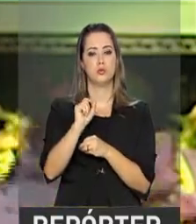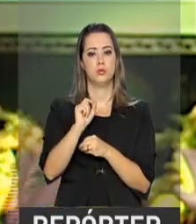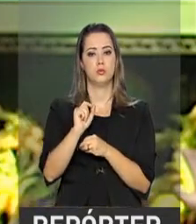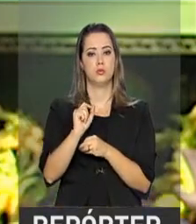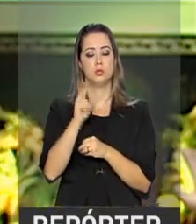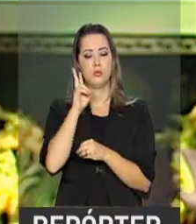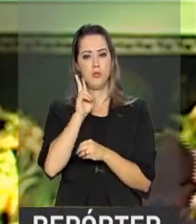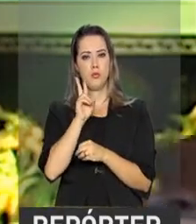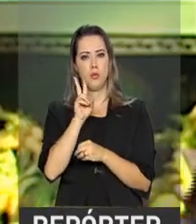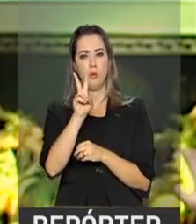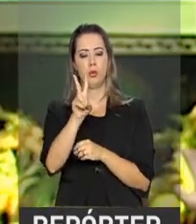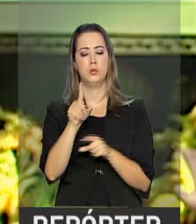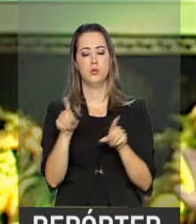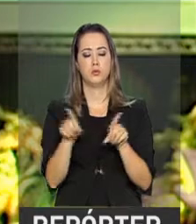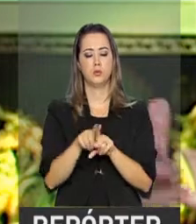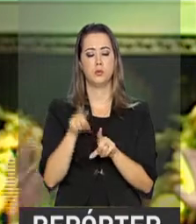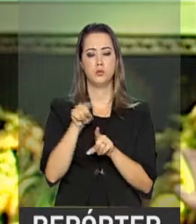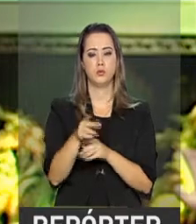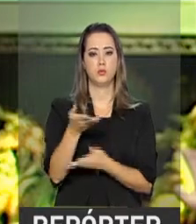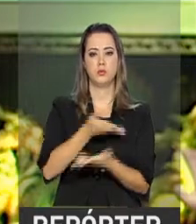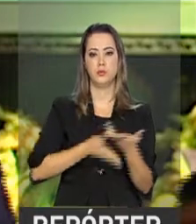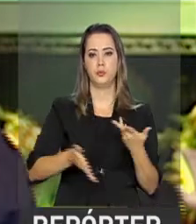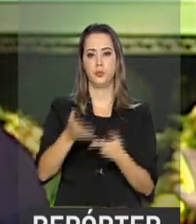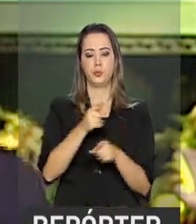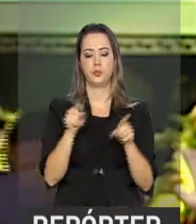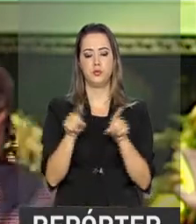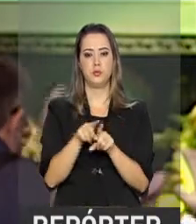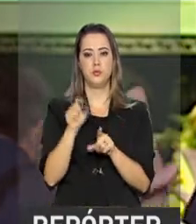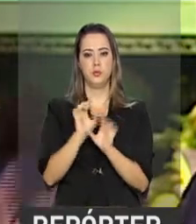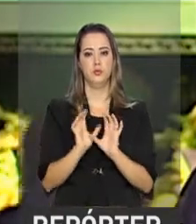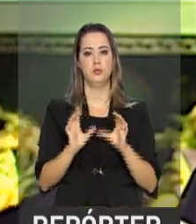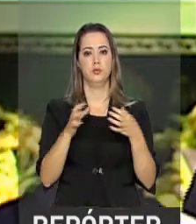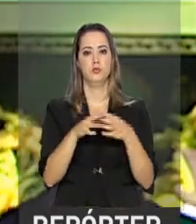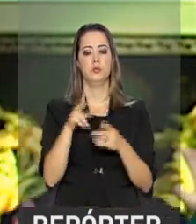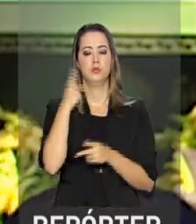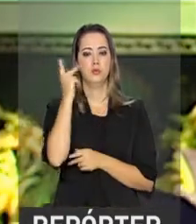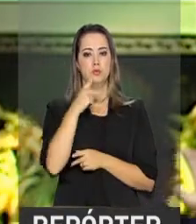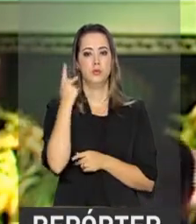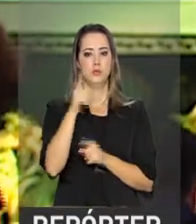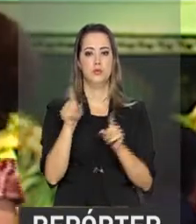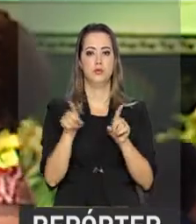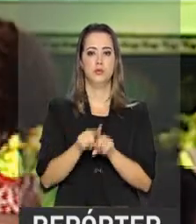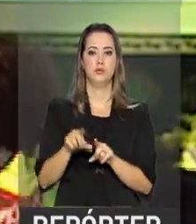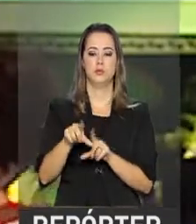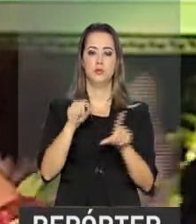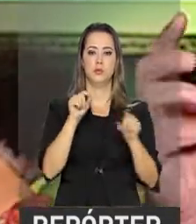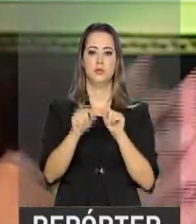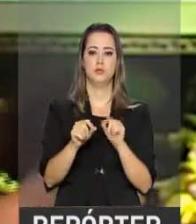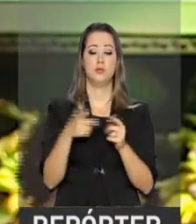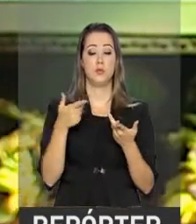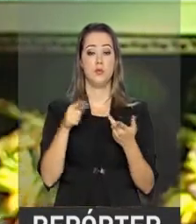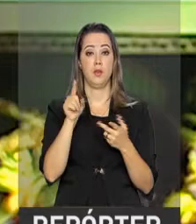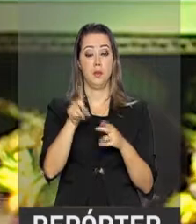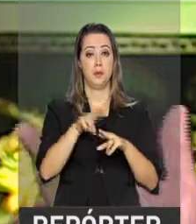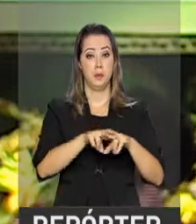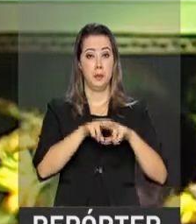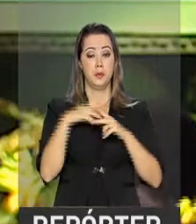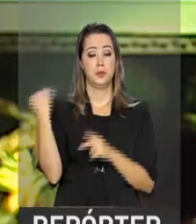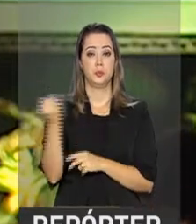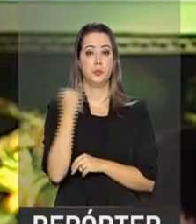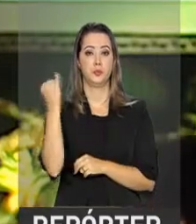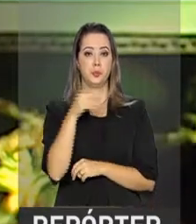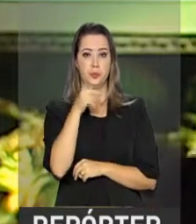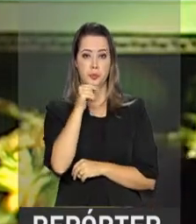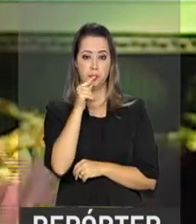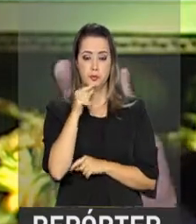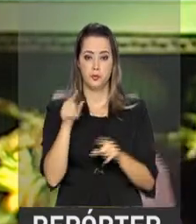visibilidade e mobilizar a classe política tomadora de decisão a respeito da importância da